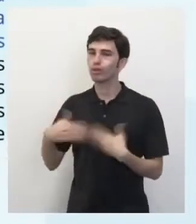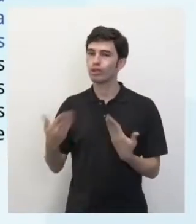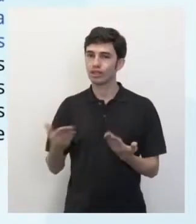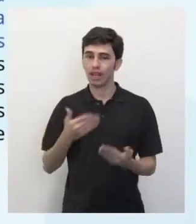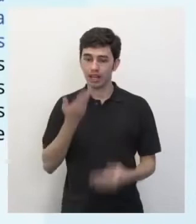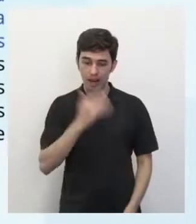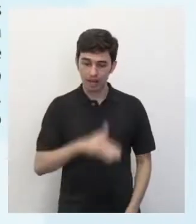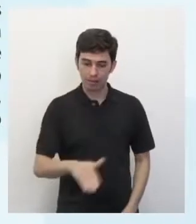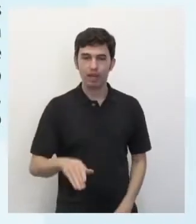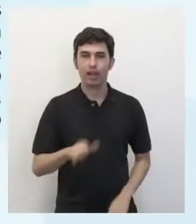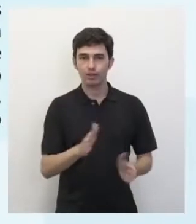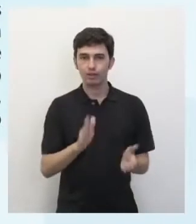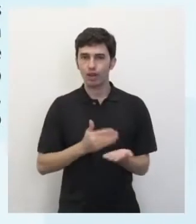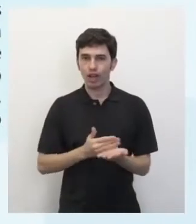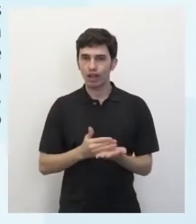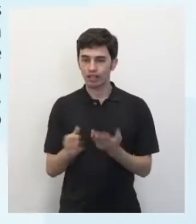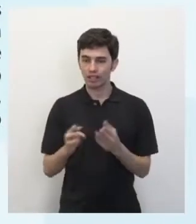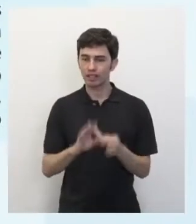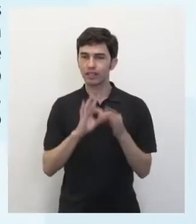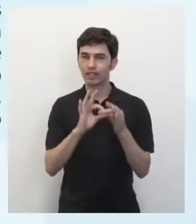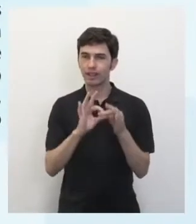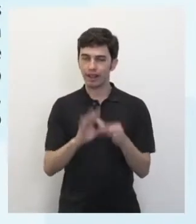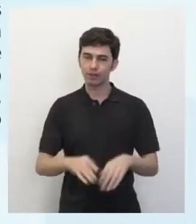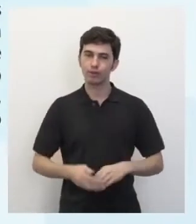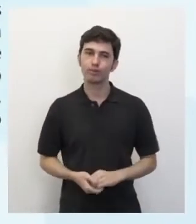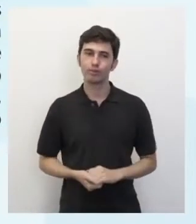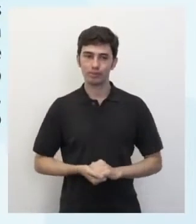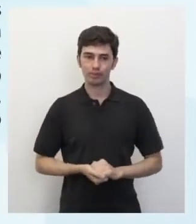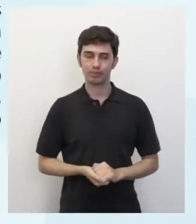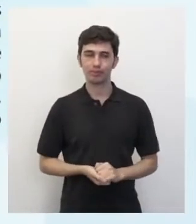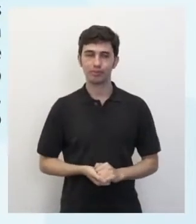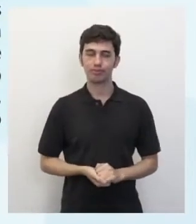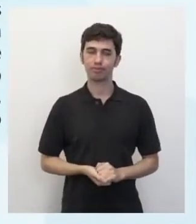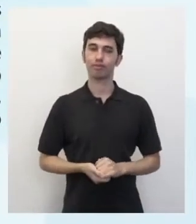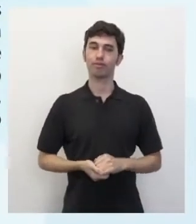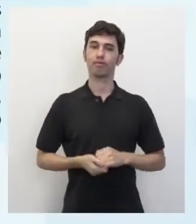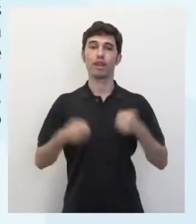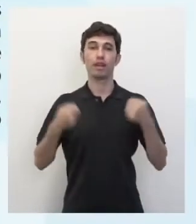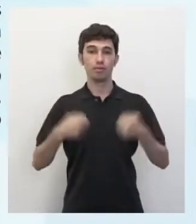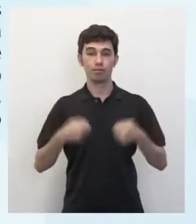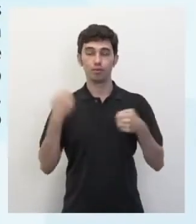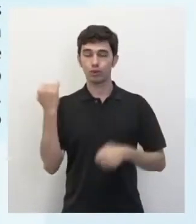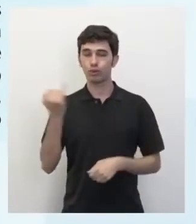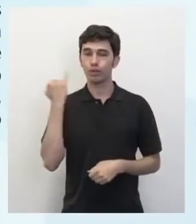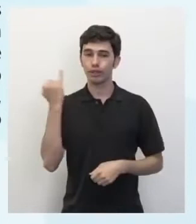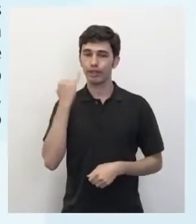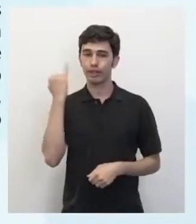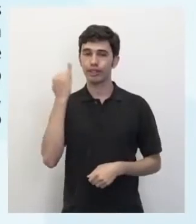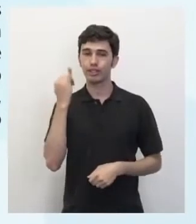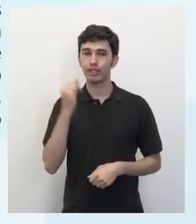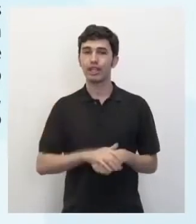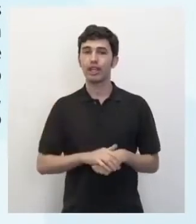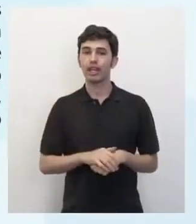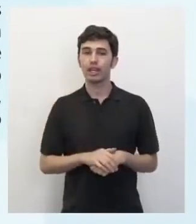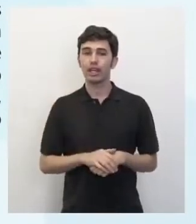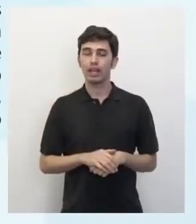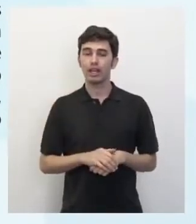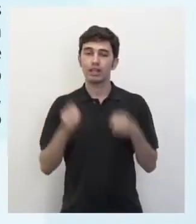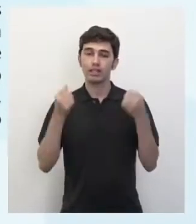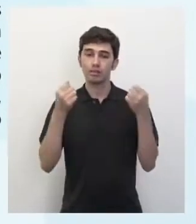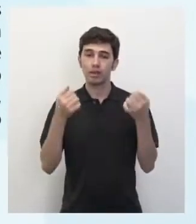a infância. A próxima parte. É fundamental pontuar